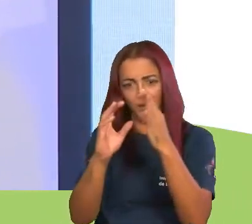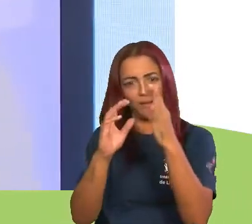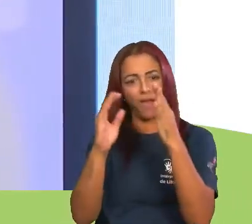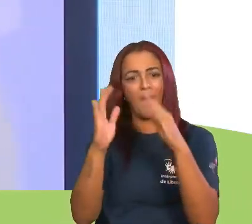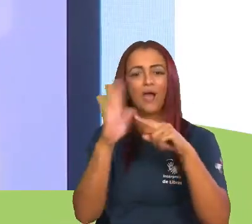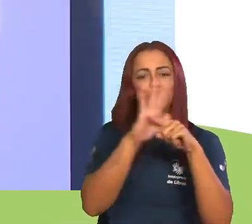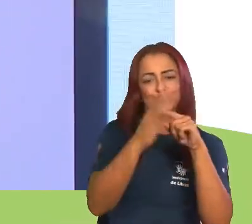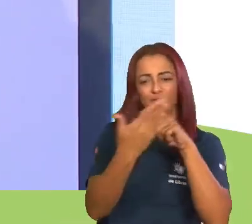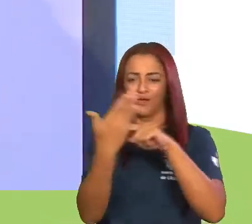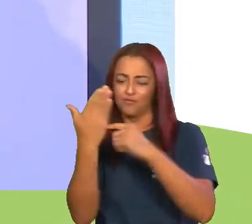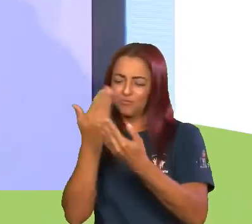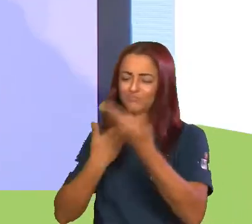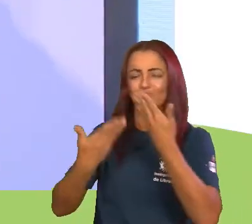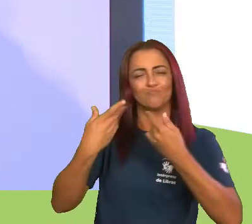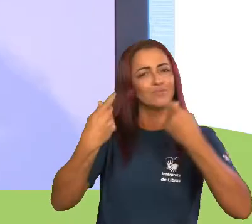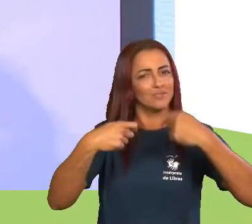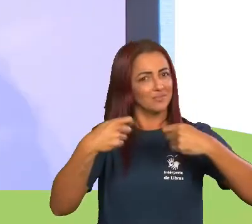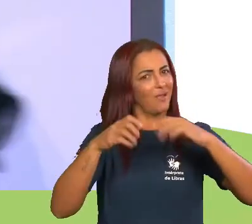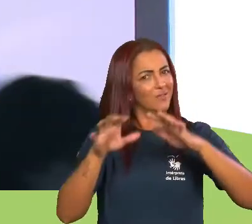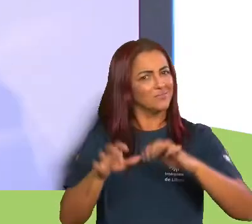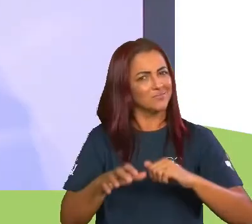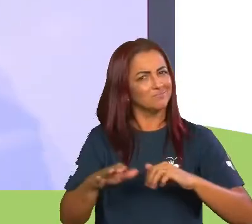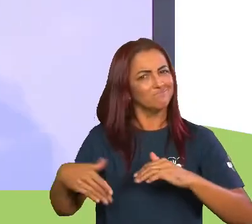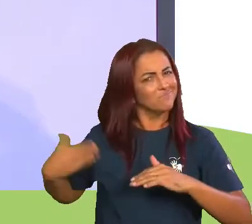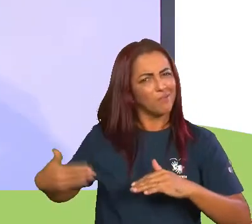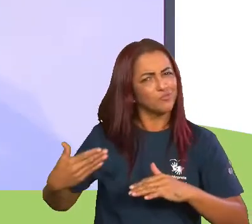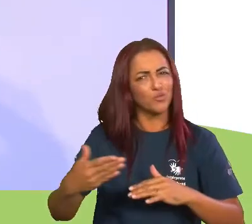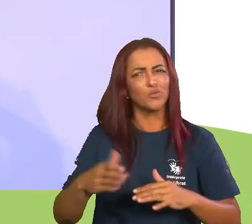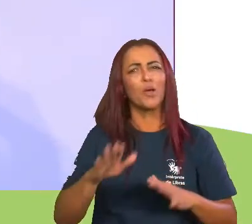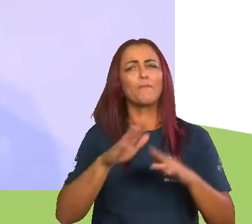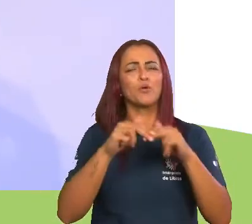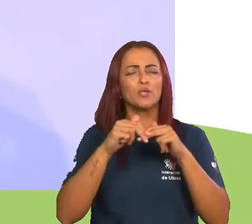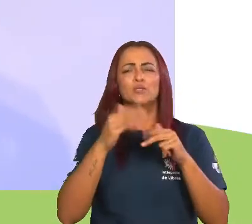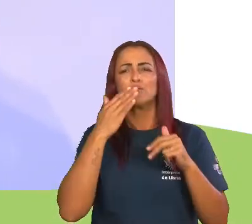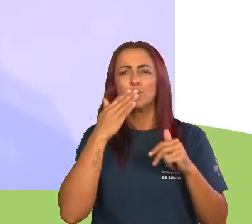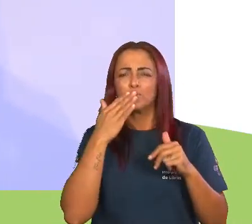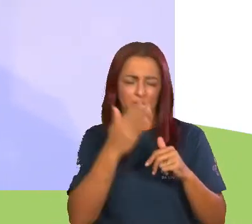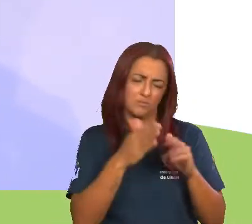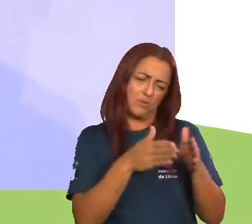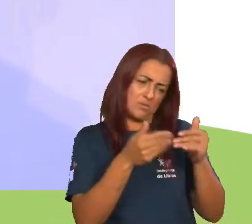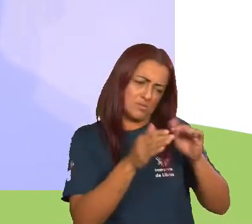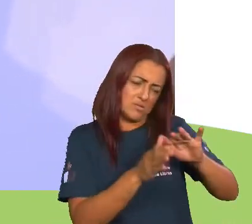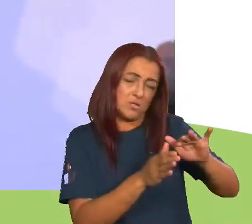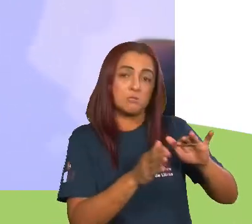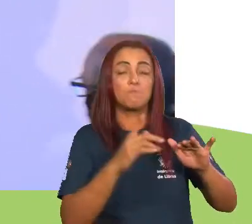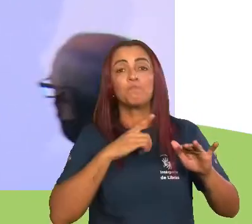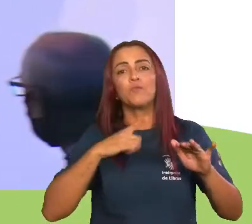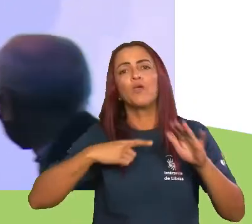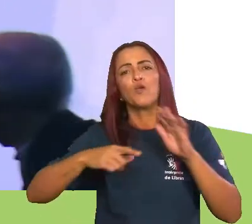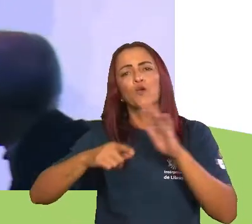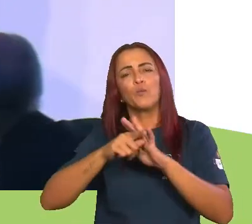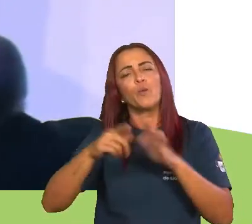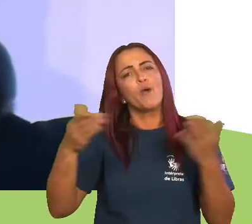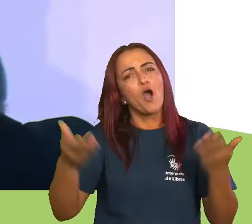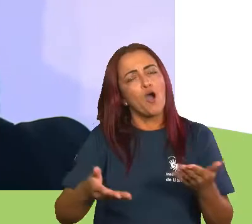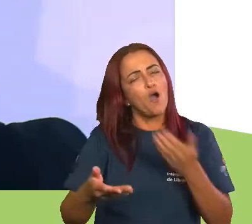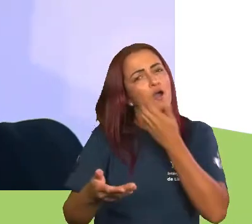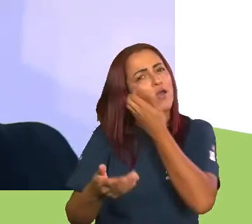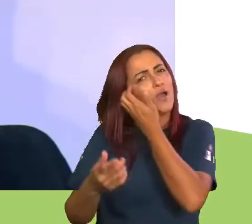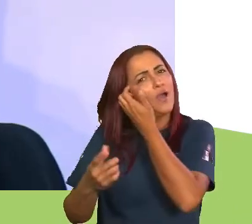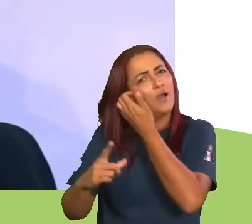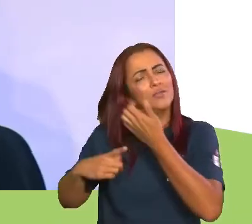nessa precisão que... Eu peço licença a você. E é nessa precisão em que eu me encontro aqui.